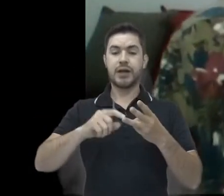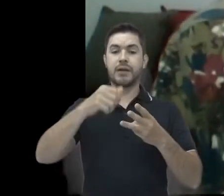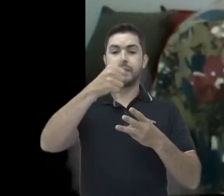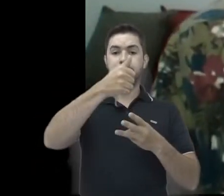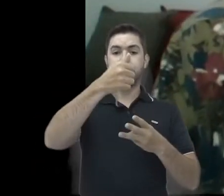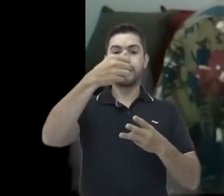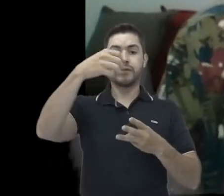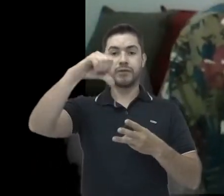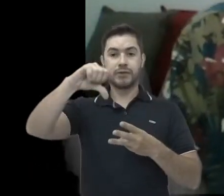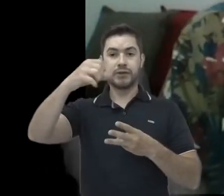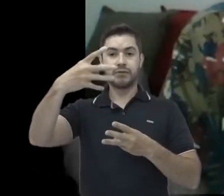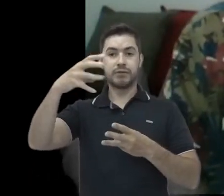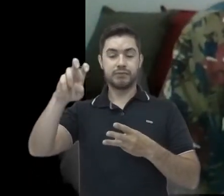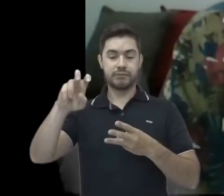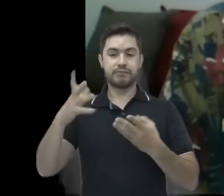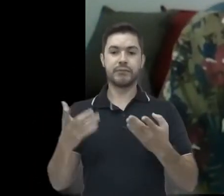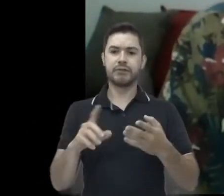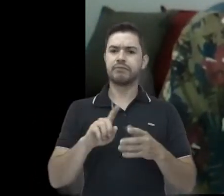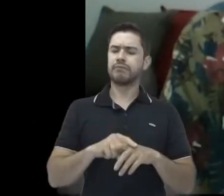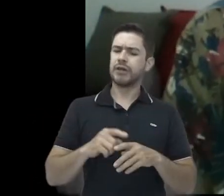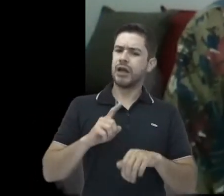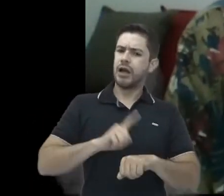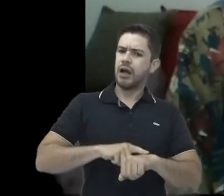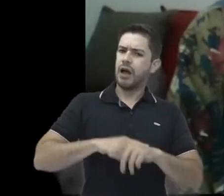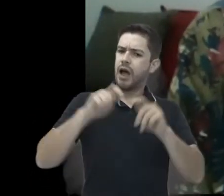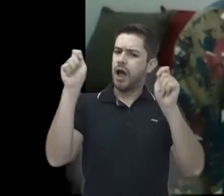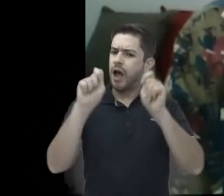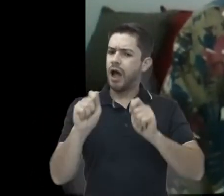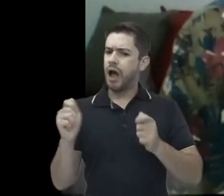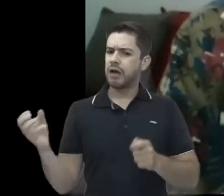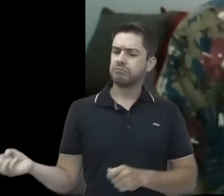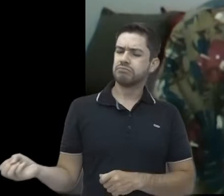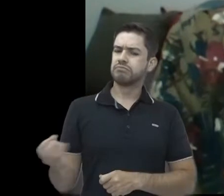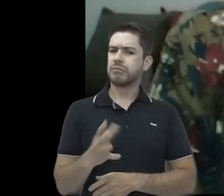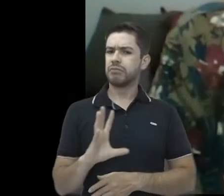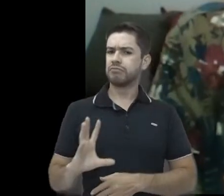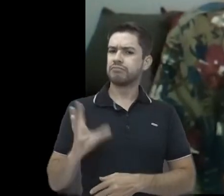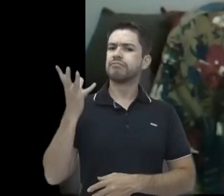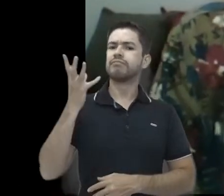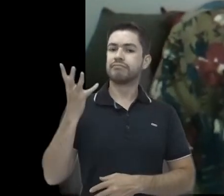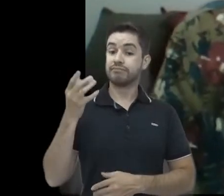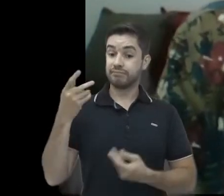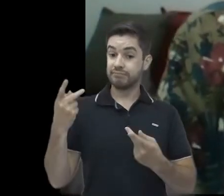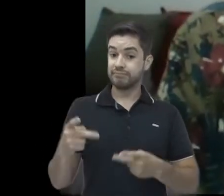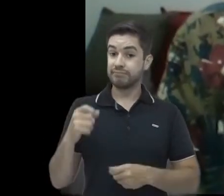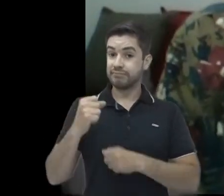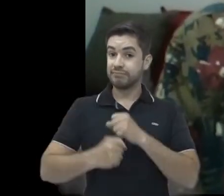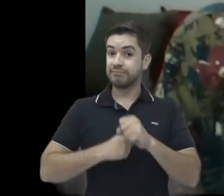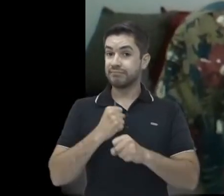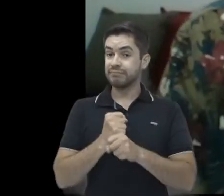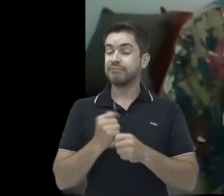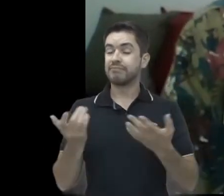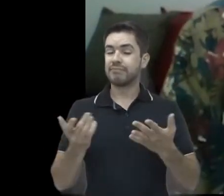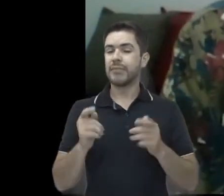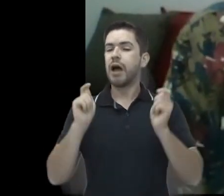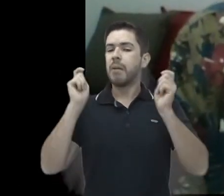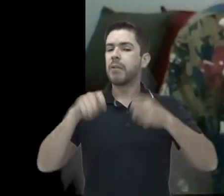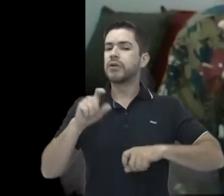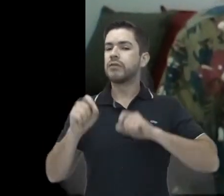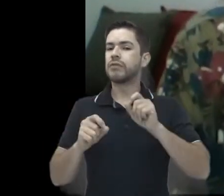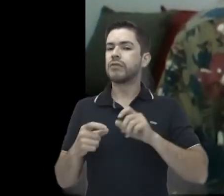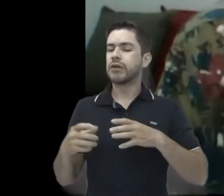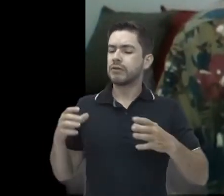ponto de partida foi a Semana de Arte Moderna, que ocorreu, nesse ano, possibilitando